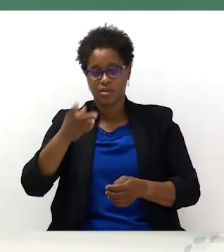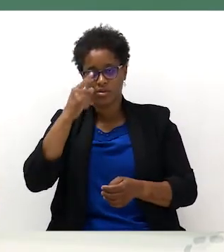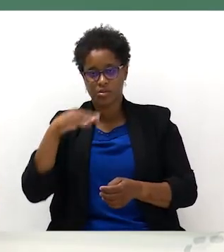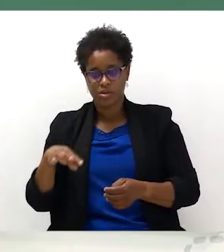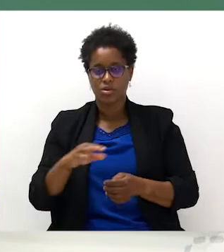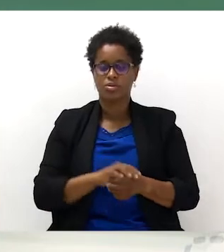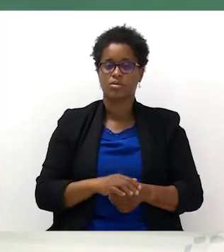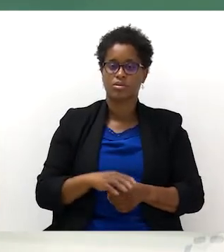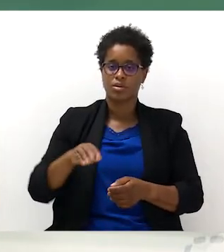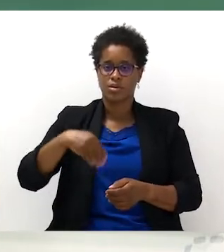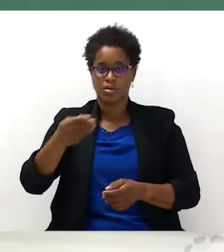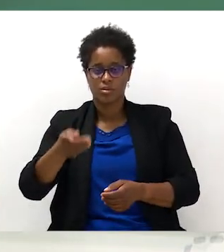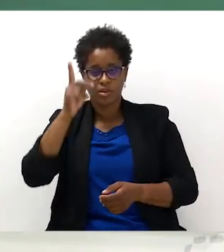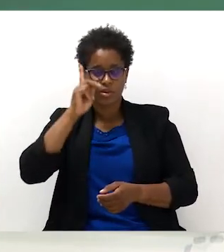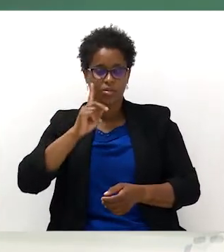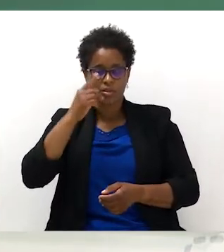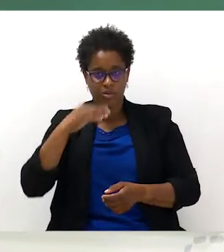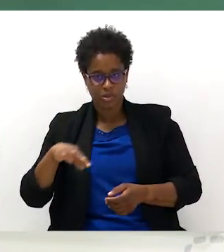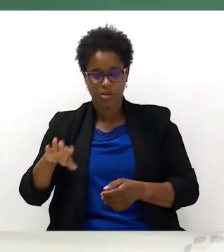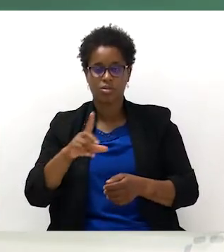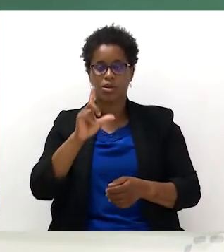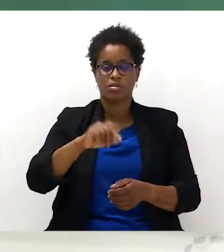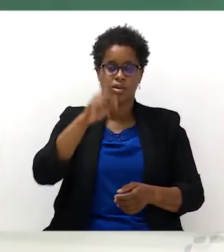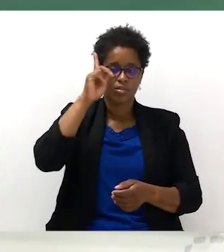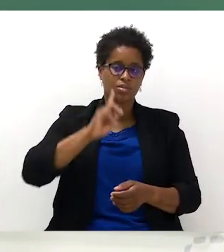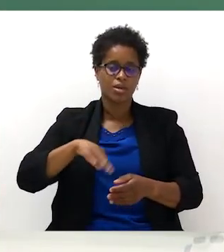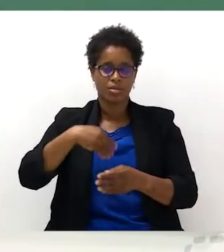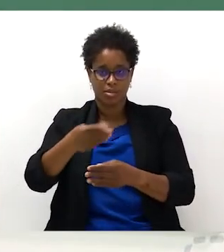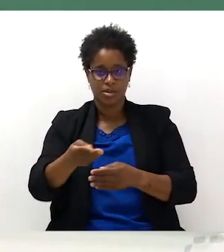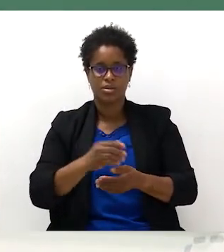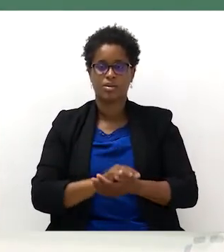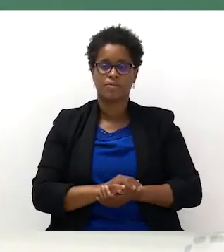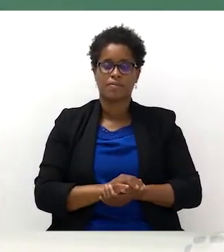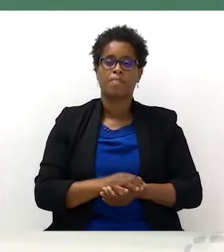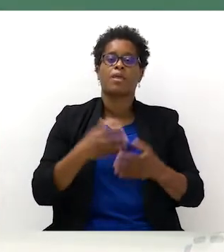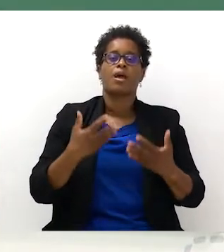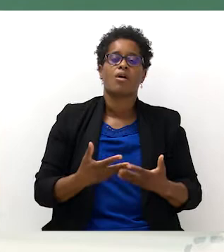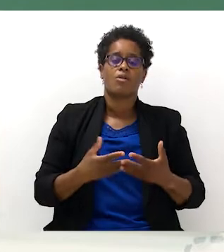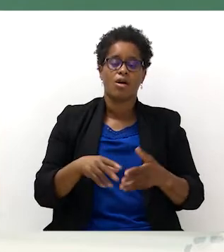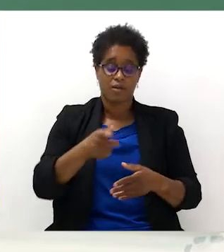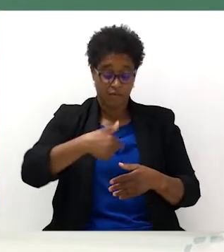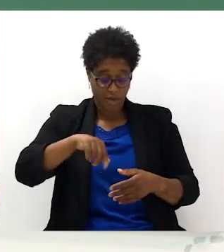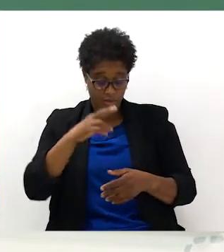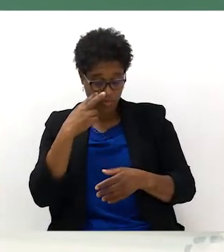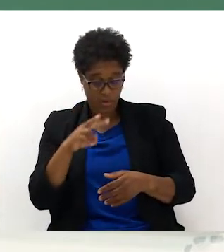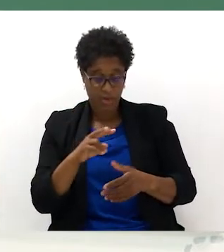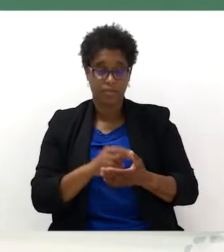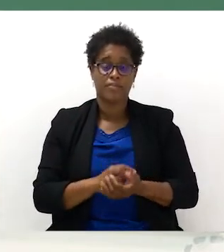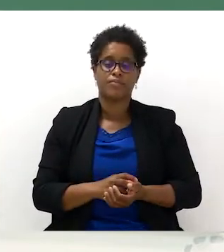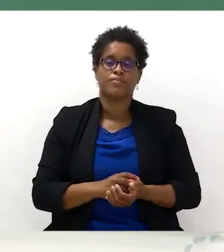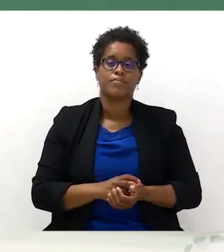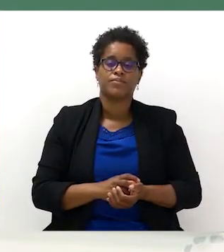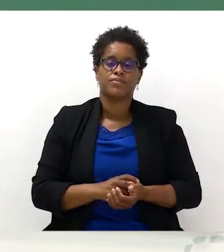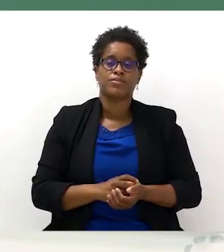menino, vem aqui para o menino e para a menina. Agora, vamos ver.